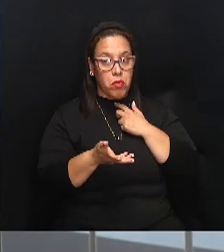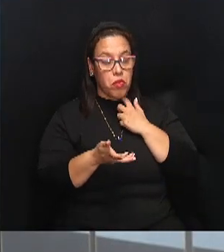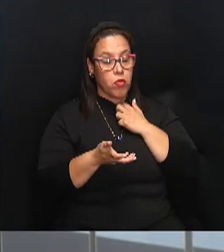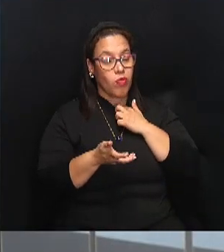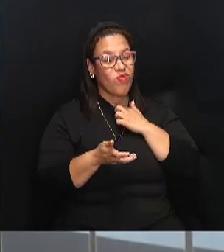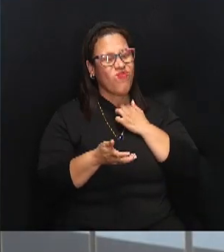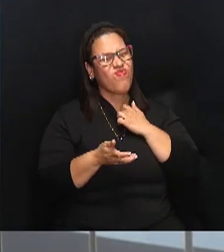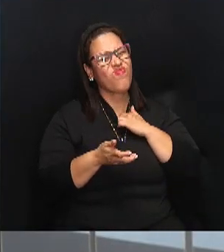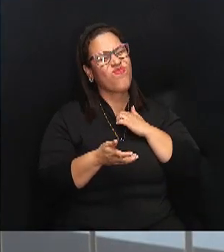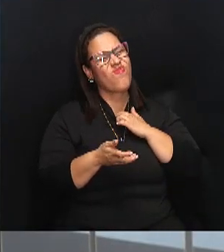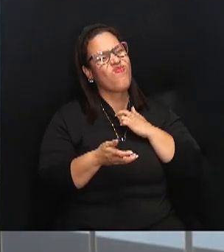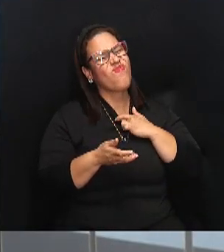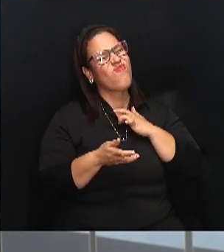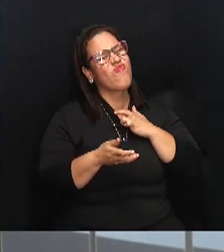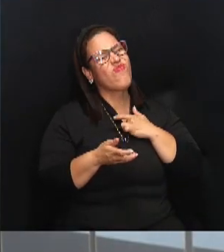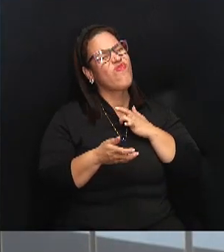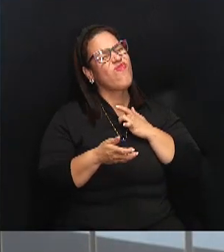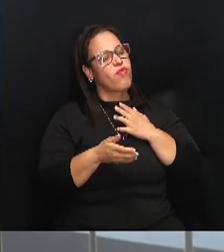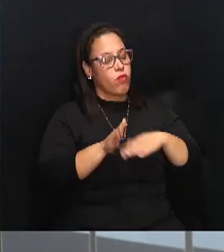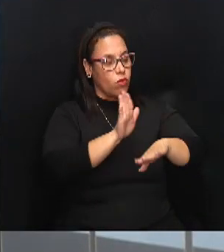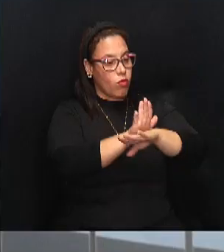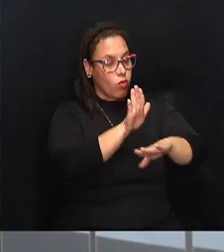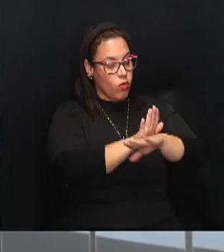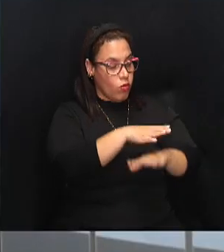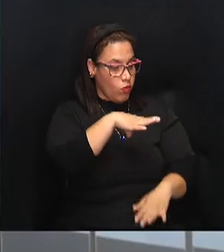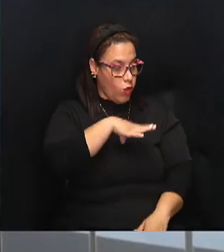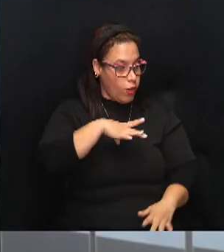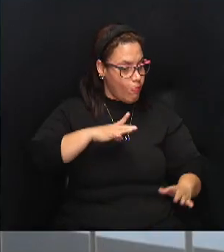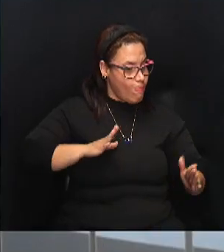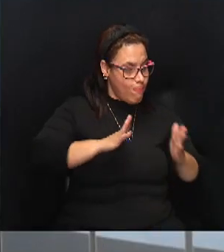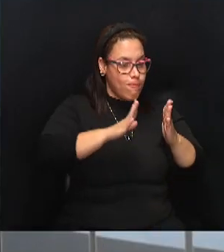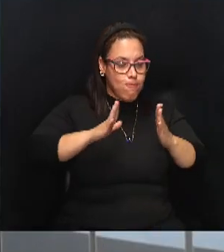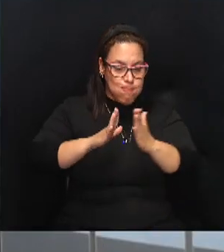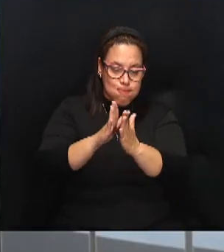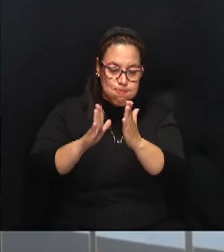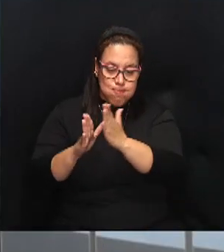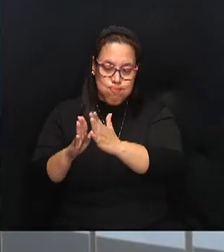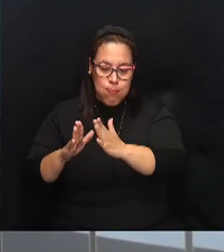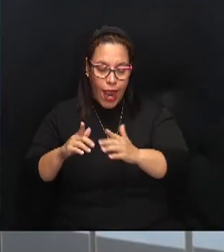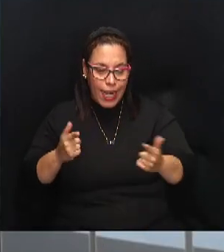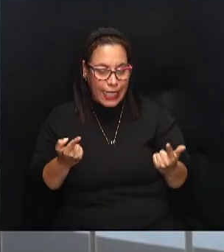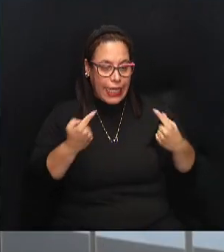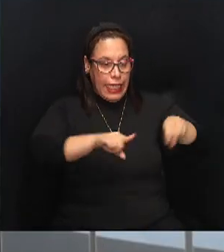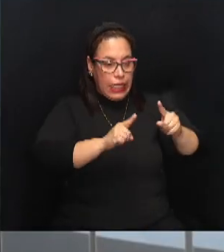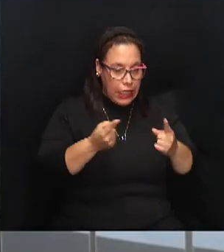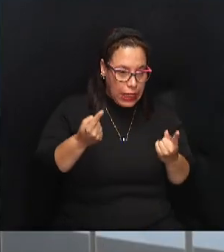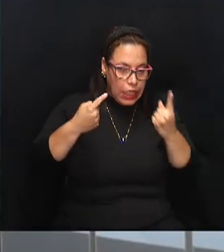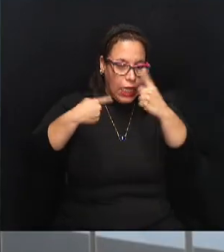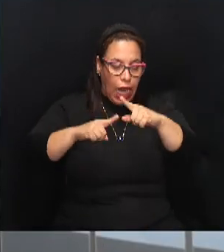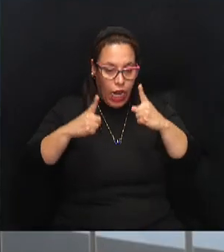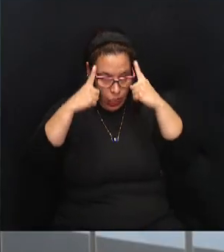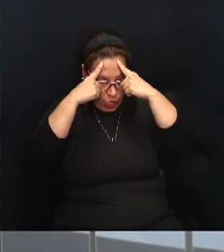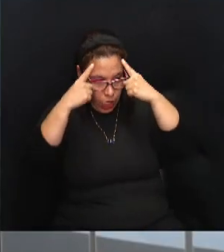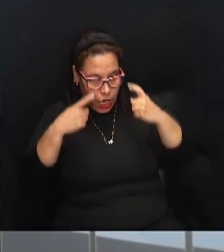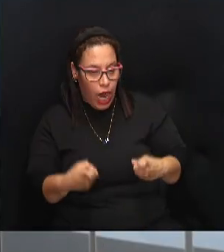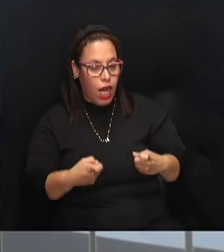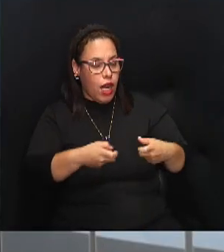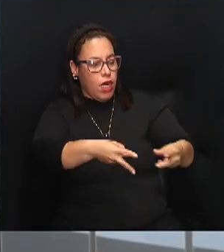auxilia muito o município no combate à violência, à